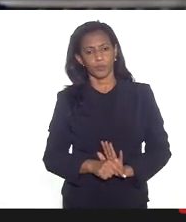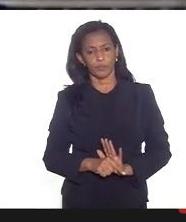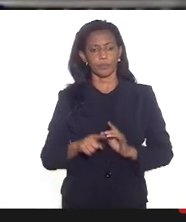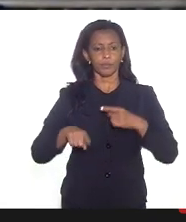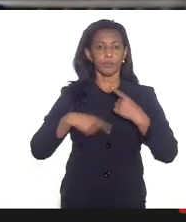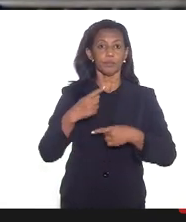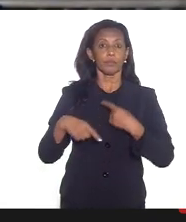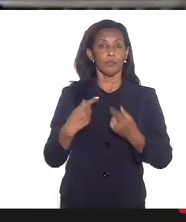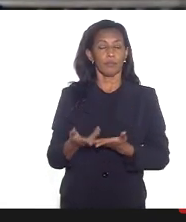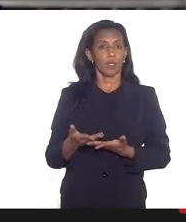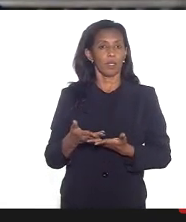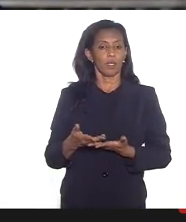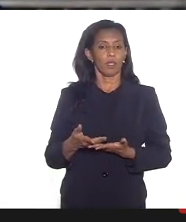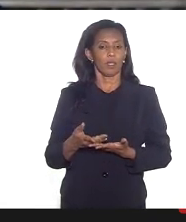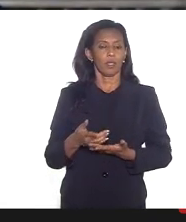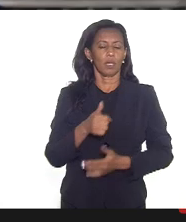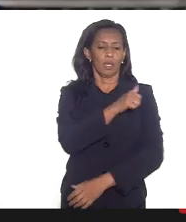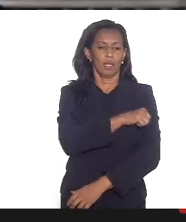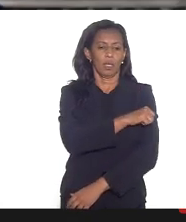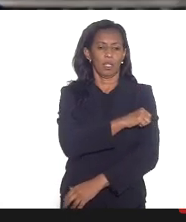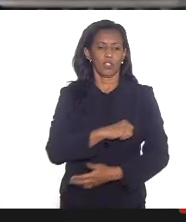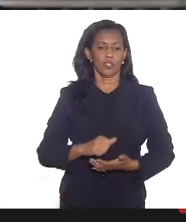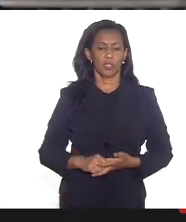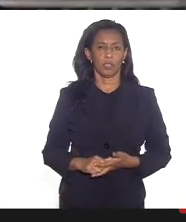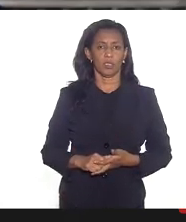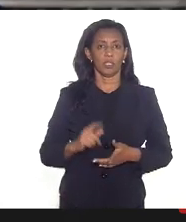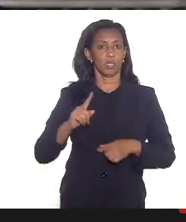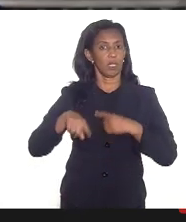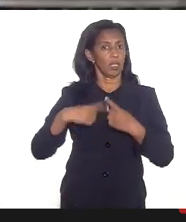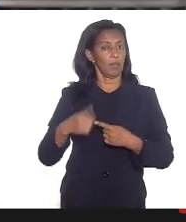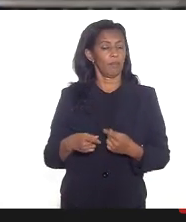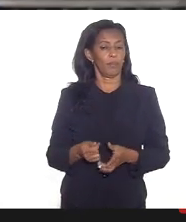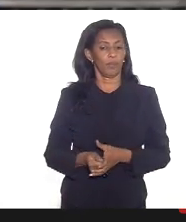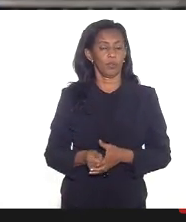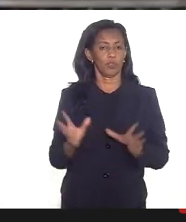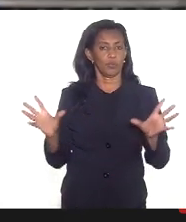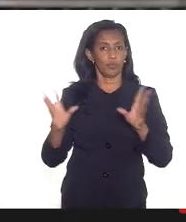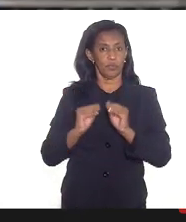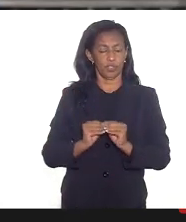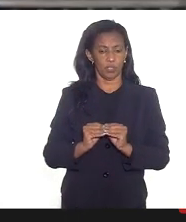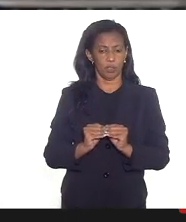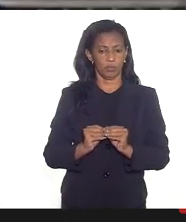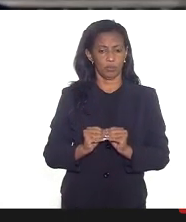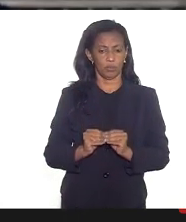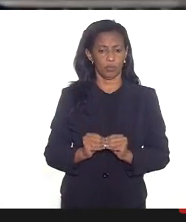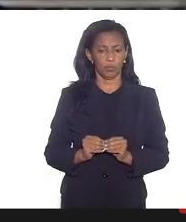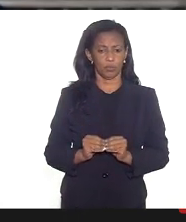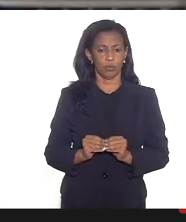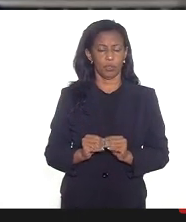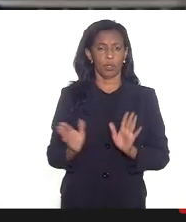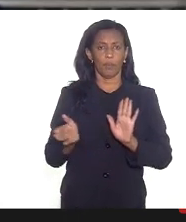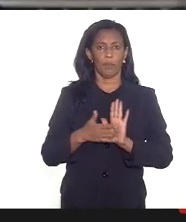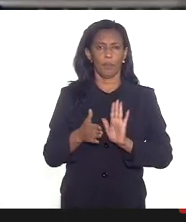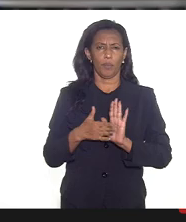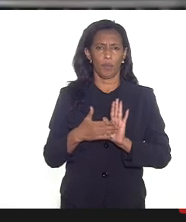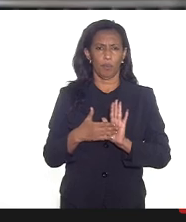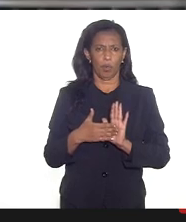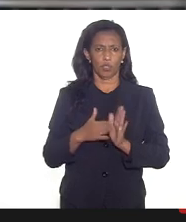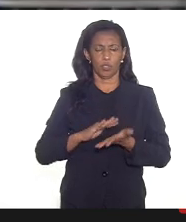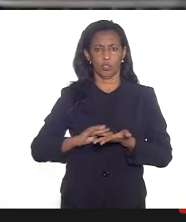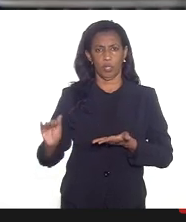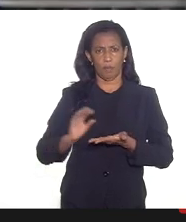depois passamos para deputada Rejane e ao final fechamos aí com as propostas de